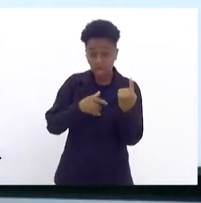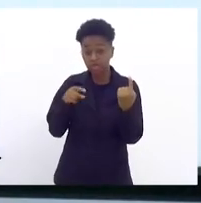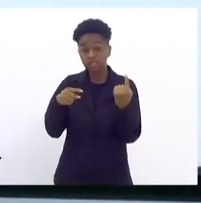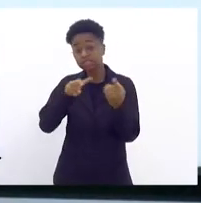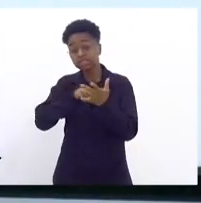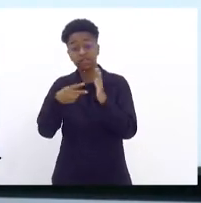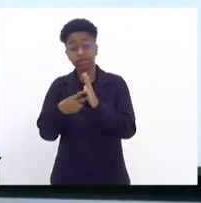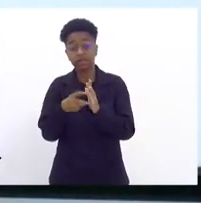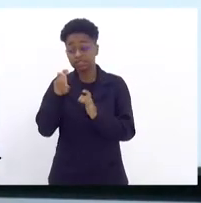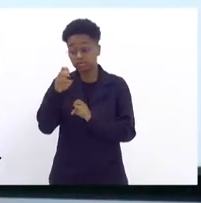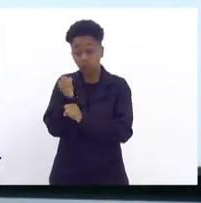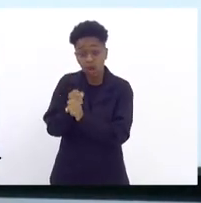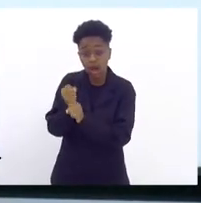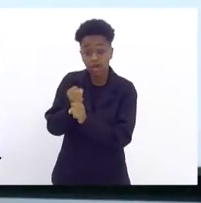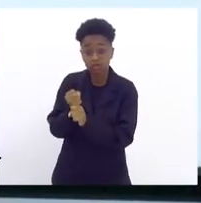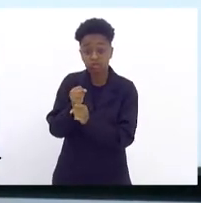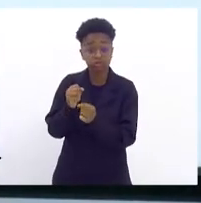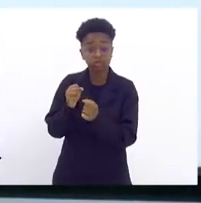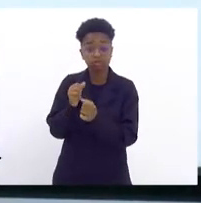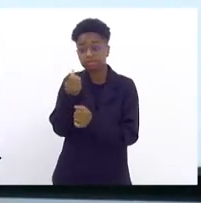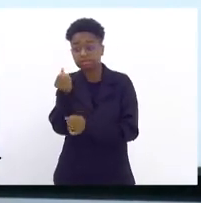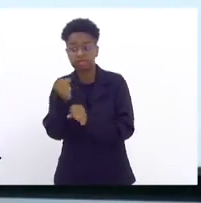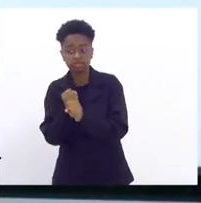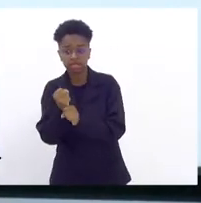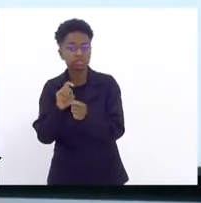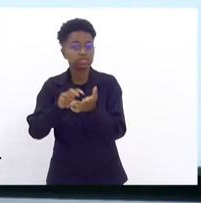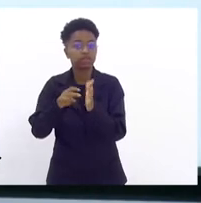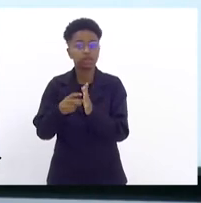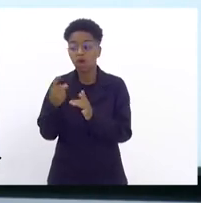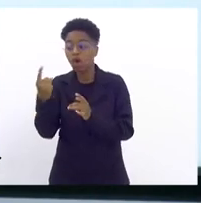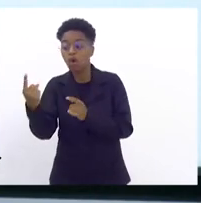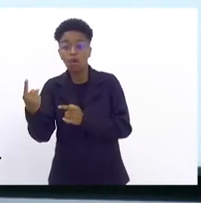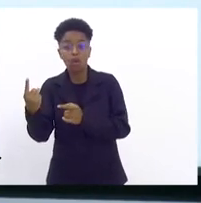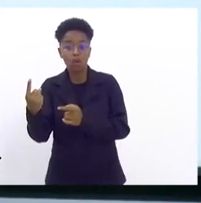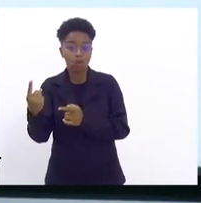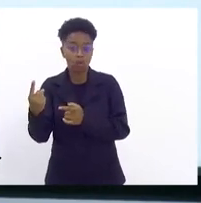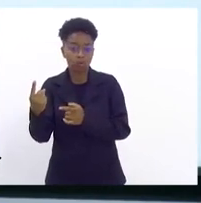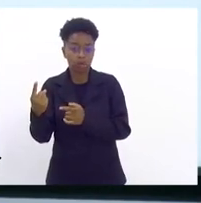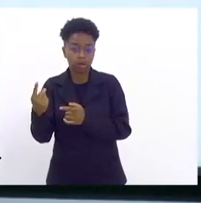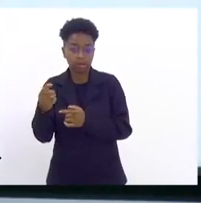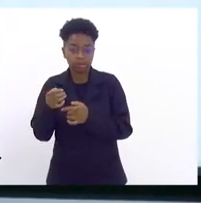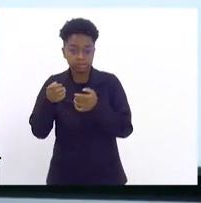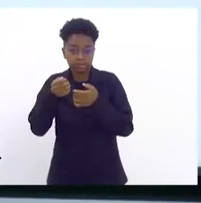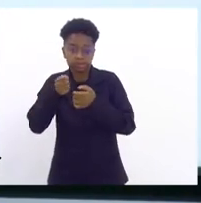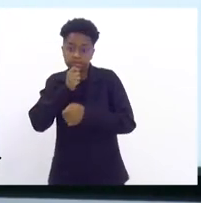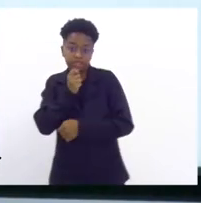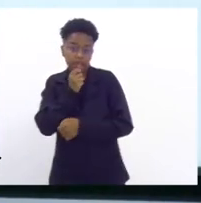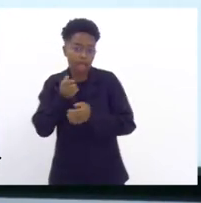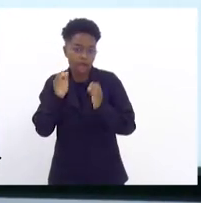a cinco seis anos vai ser um para um E aí como é que vai ser qual vai ser a desculpa das pessoas